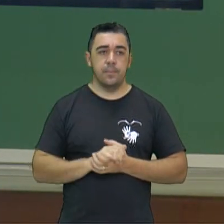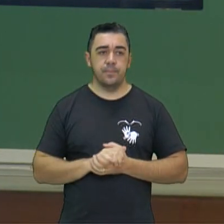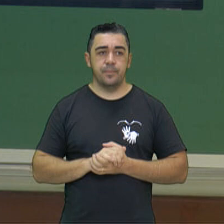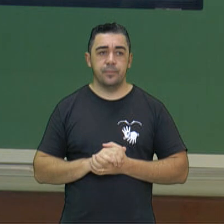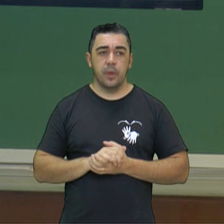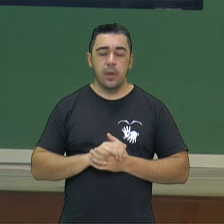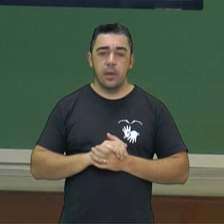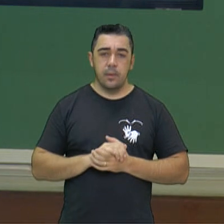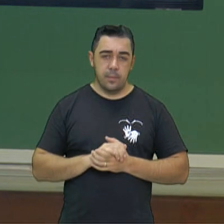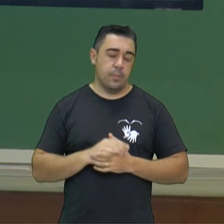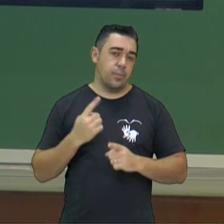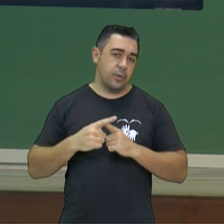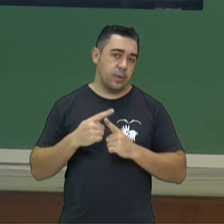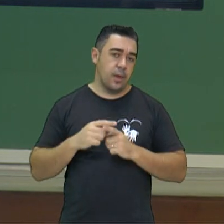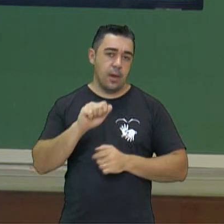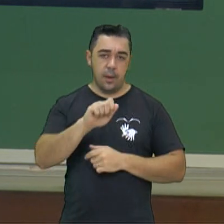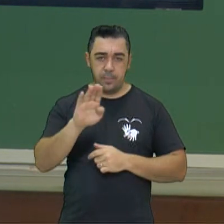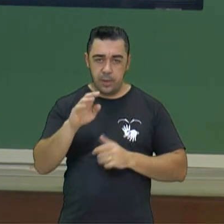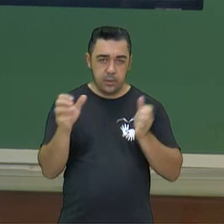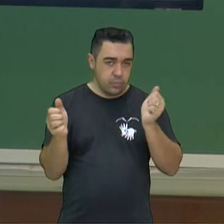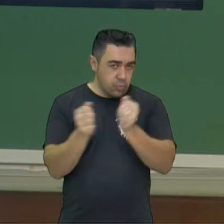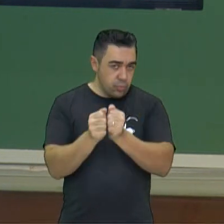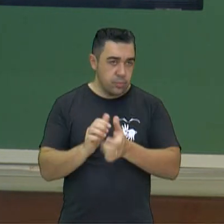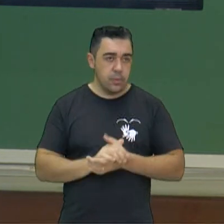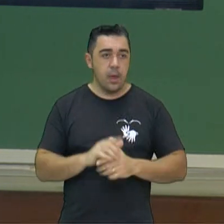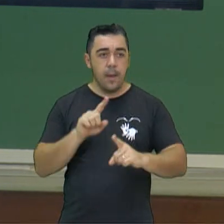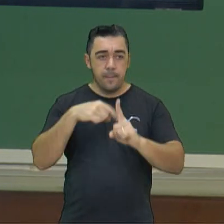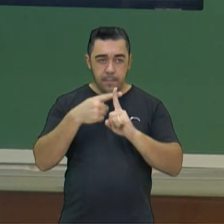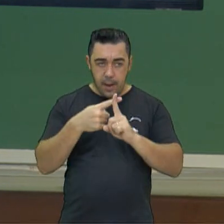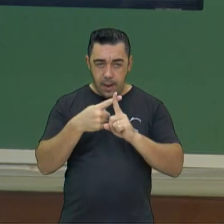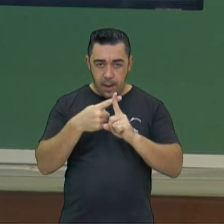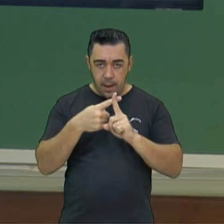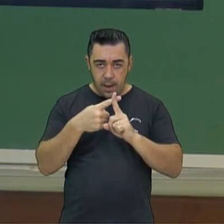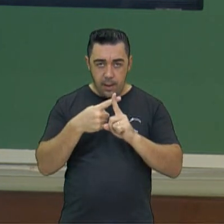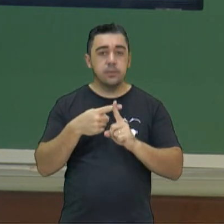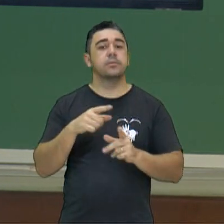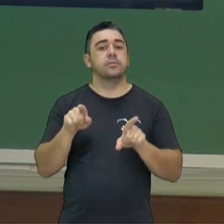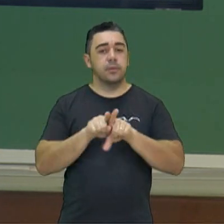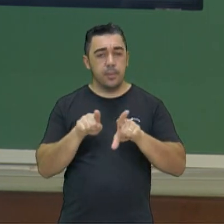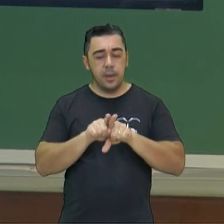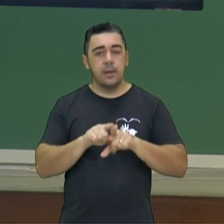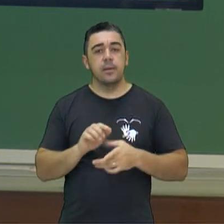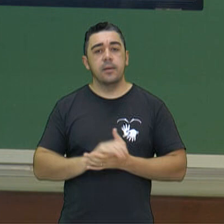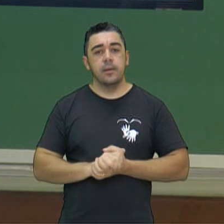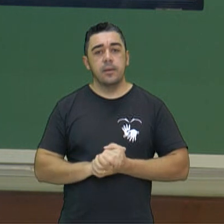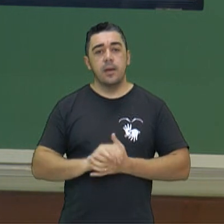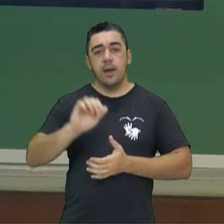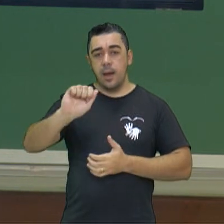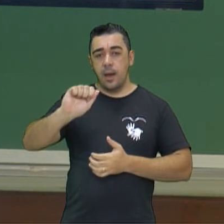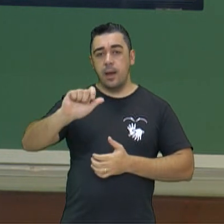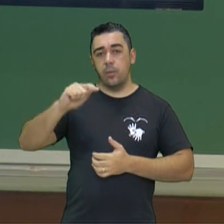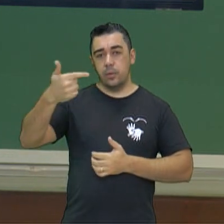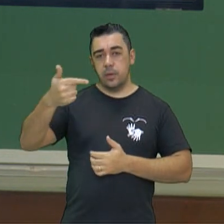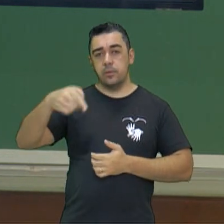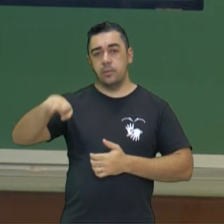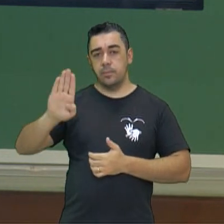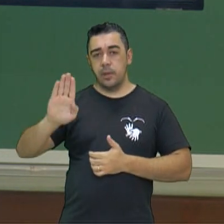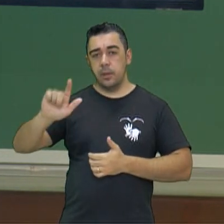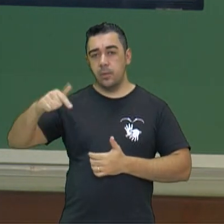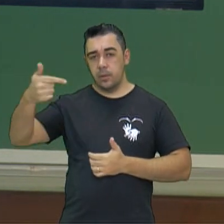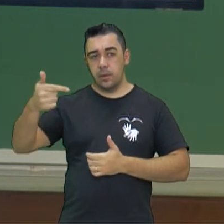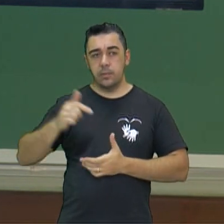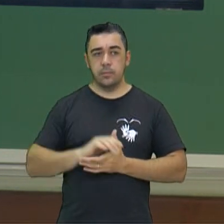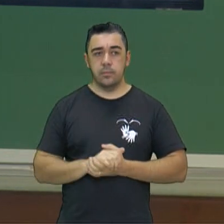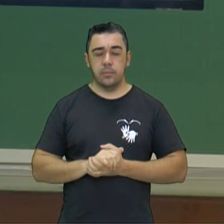2,8AB, porque o AB está junto aqui. Mais, sempre será mais, o quadrado do segundo